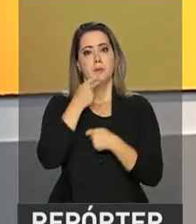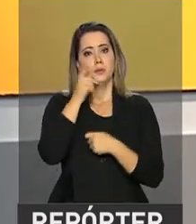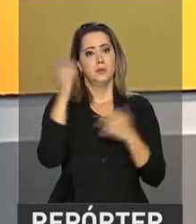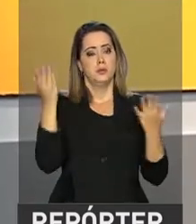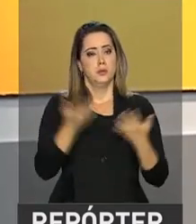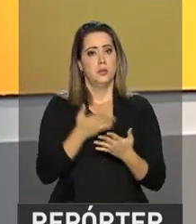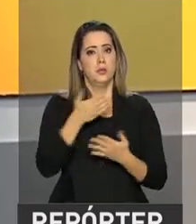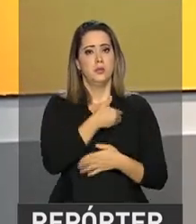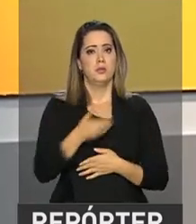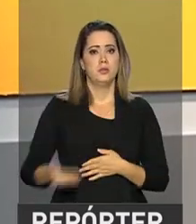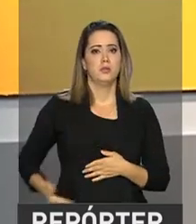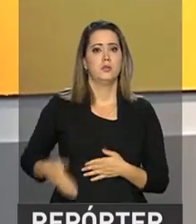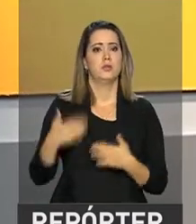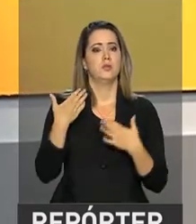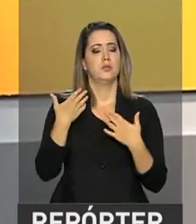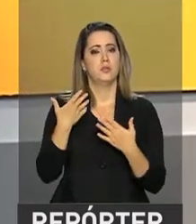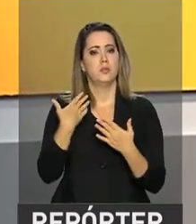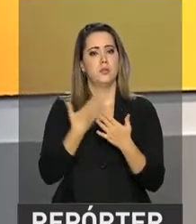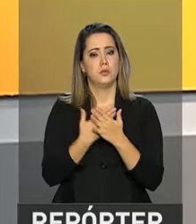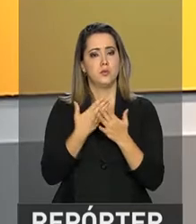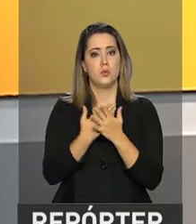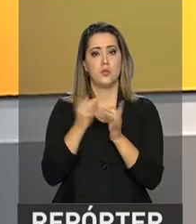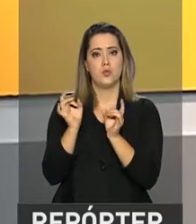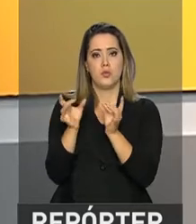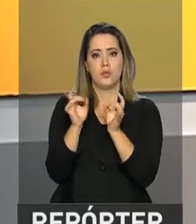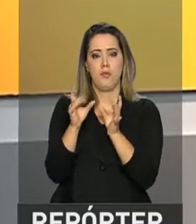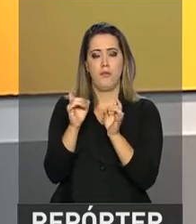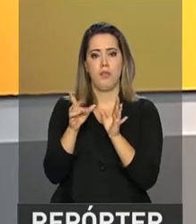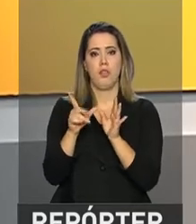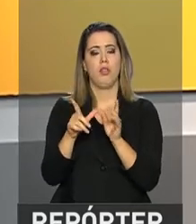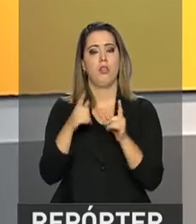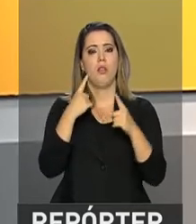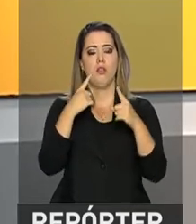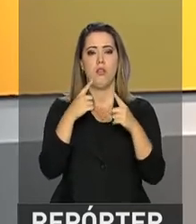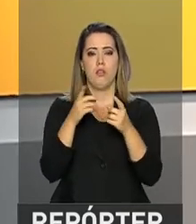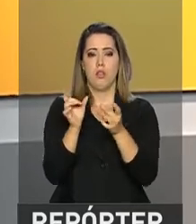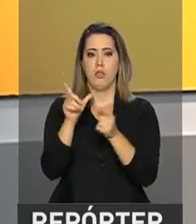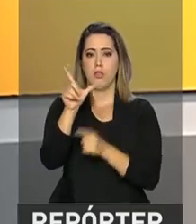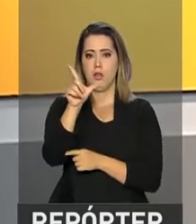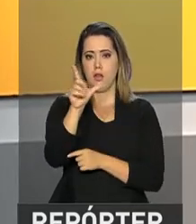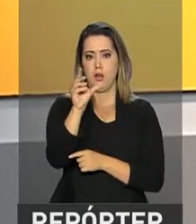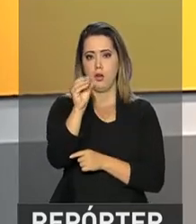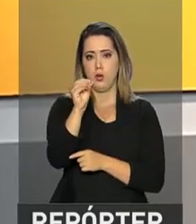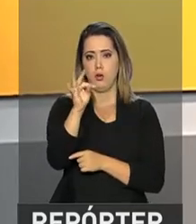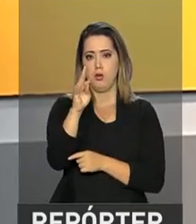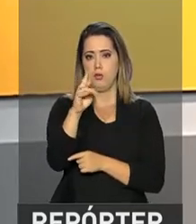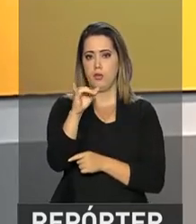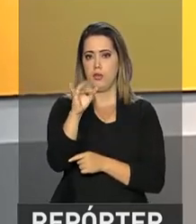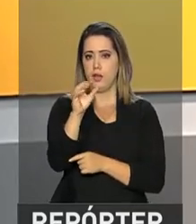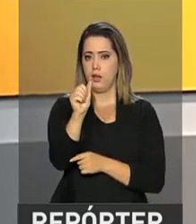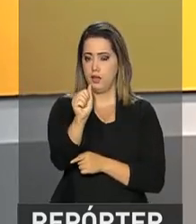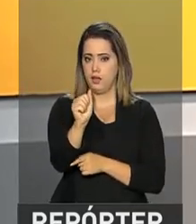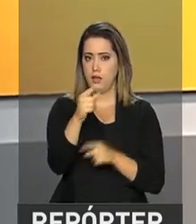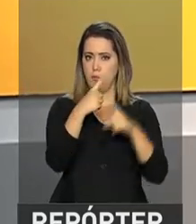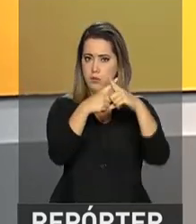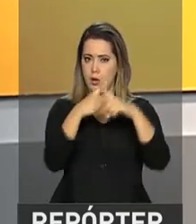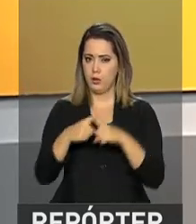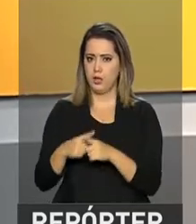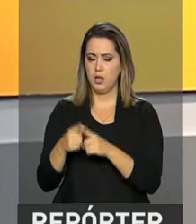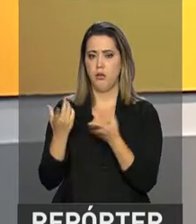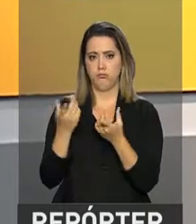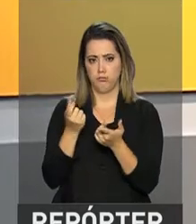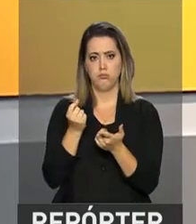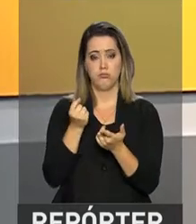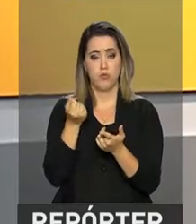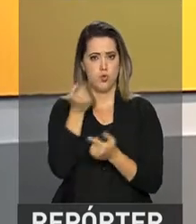estuda desestatização da loteria da caixa econômica federal como parte do processo de concessão de serviços e empresas da iniciativa privada